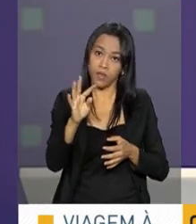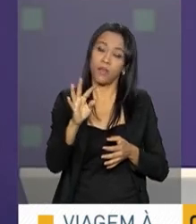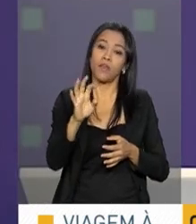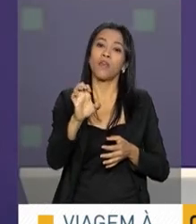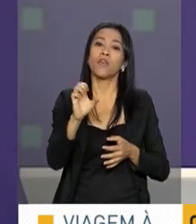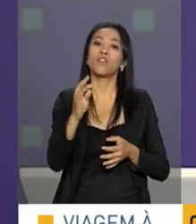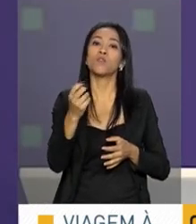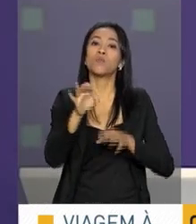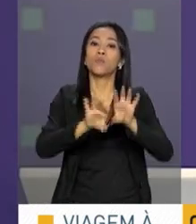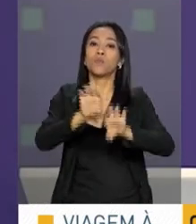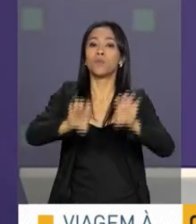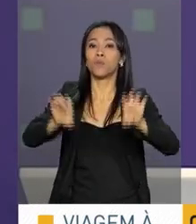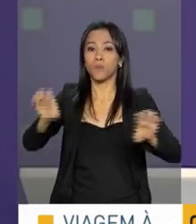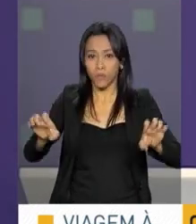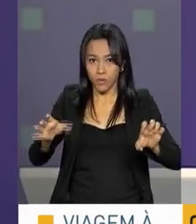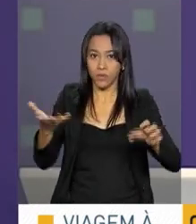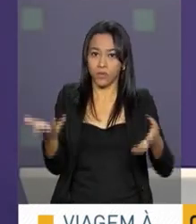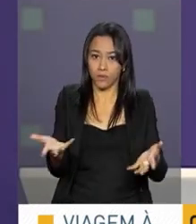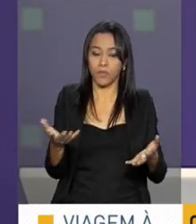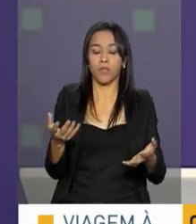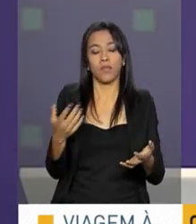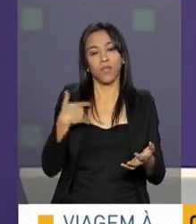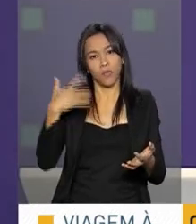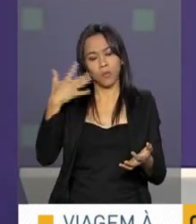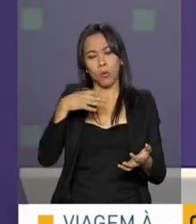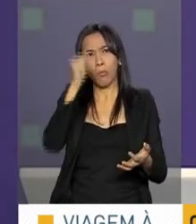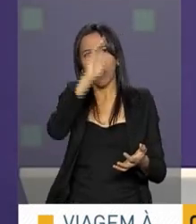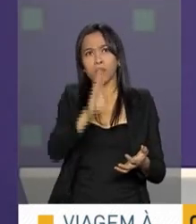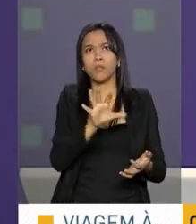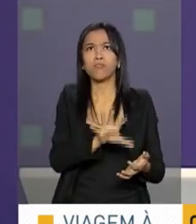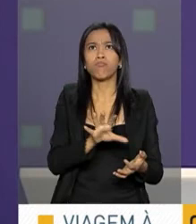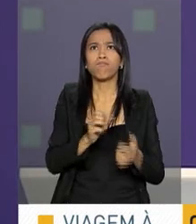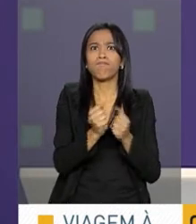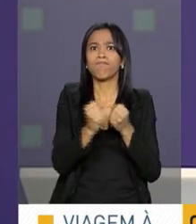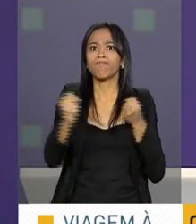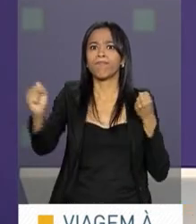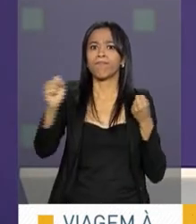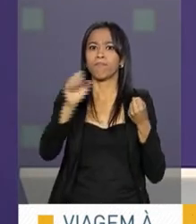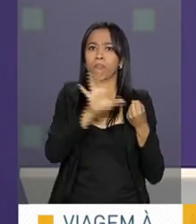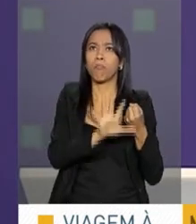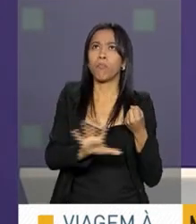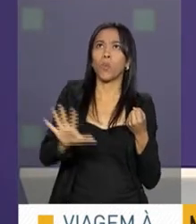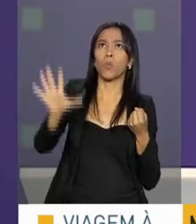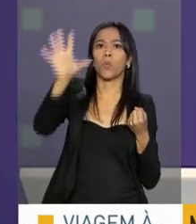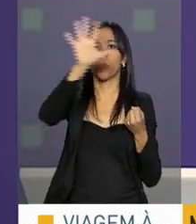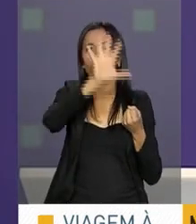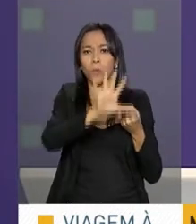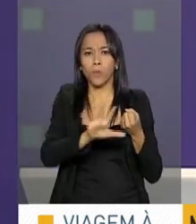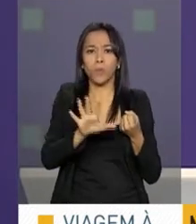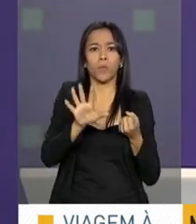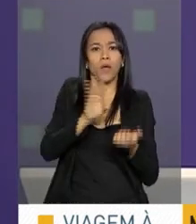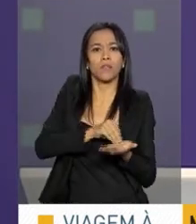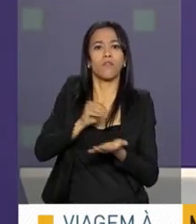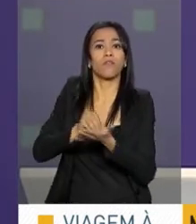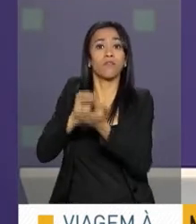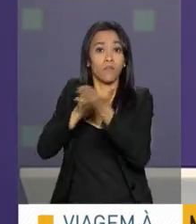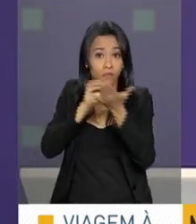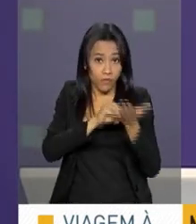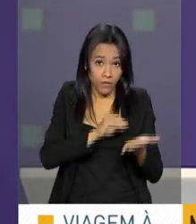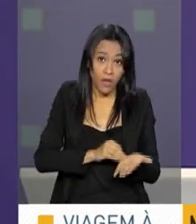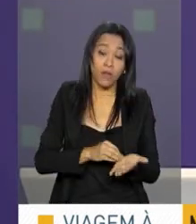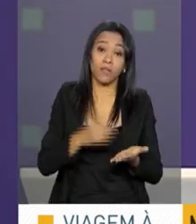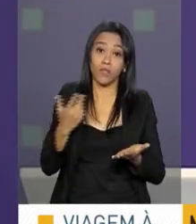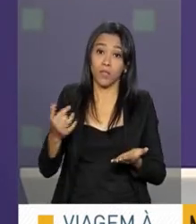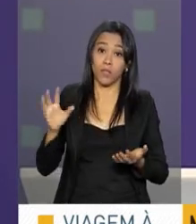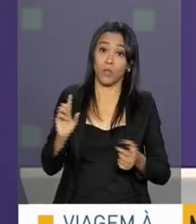dúvida nenhuma, um país que pela sua dimensão continental, né, pela sua carência de infraestrutura, o ministro